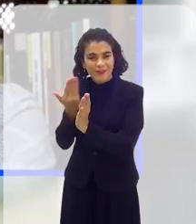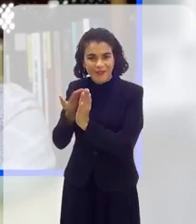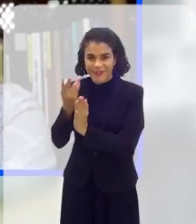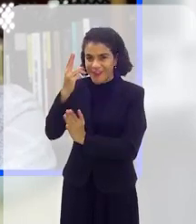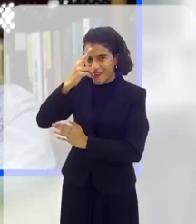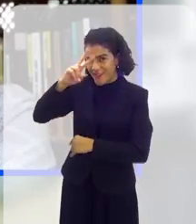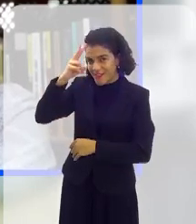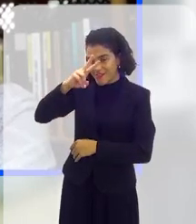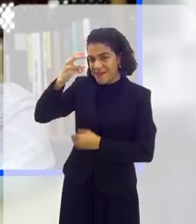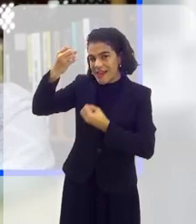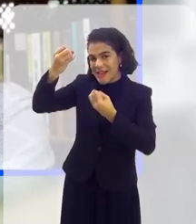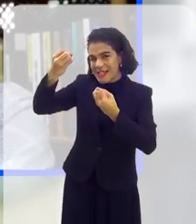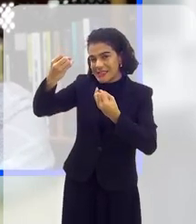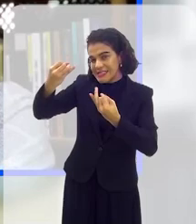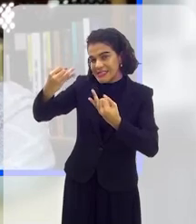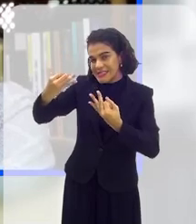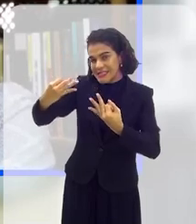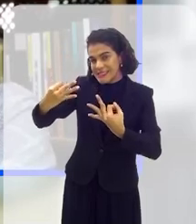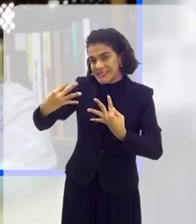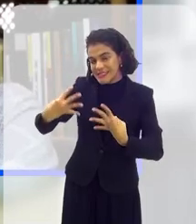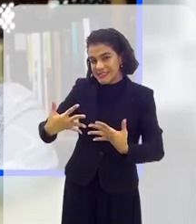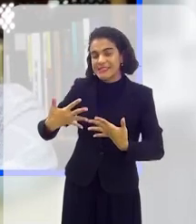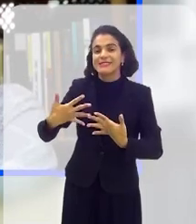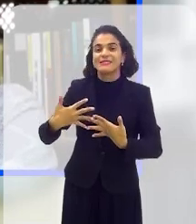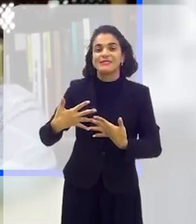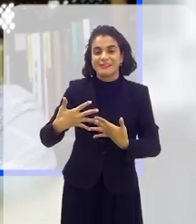vai explicar, né,